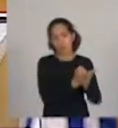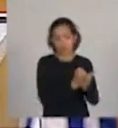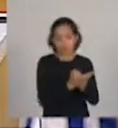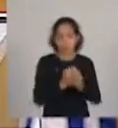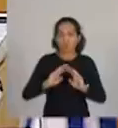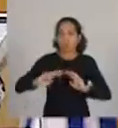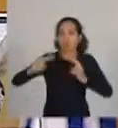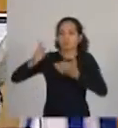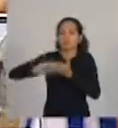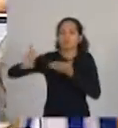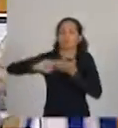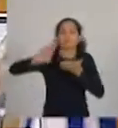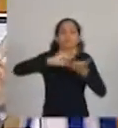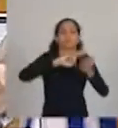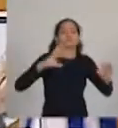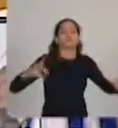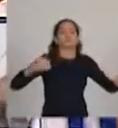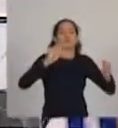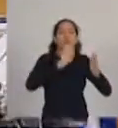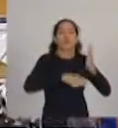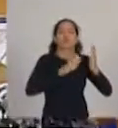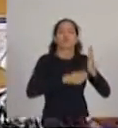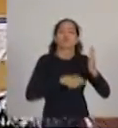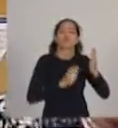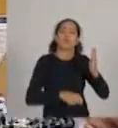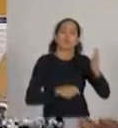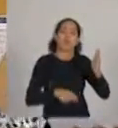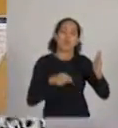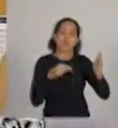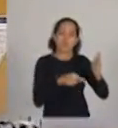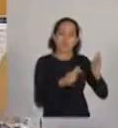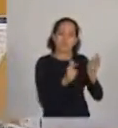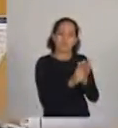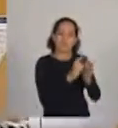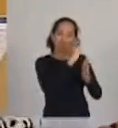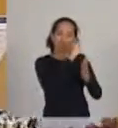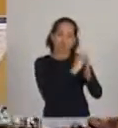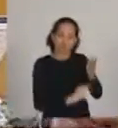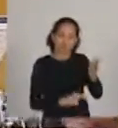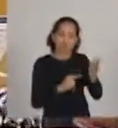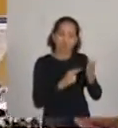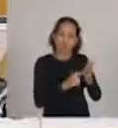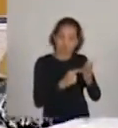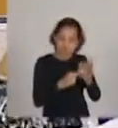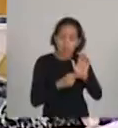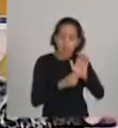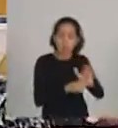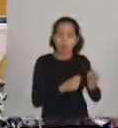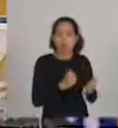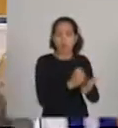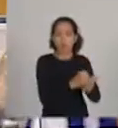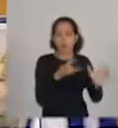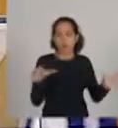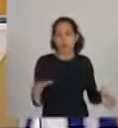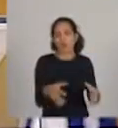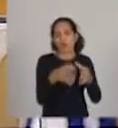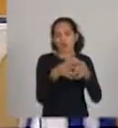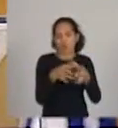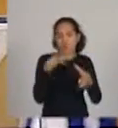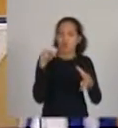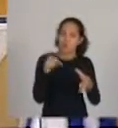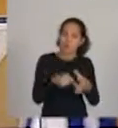pessoas possam estar assinando esse abaixo-assinado em favor dessa categoria